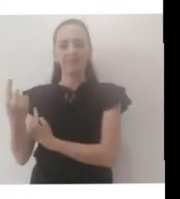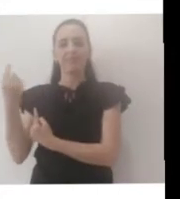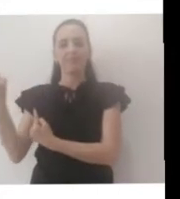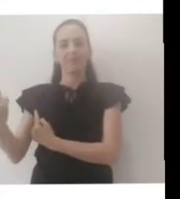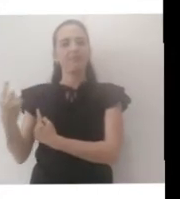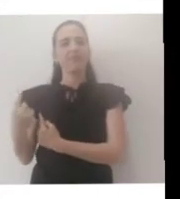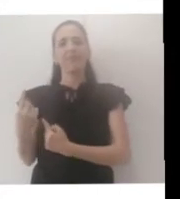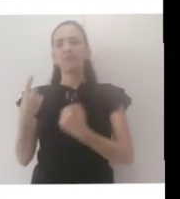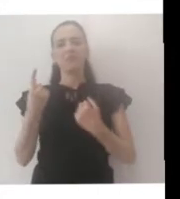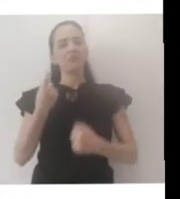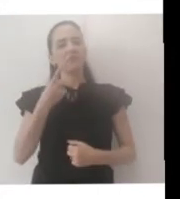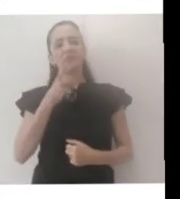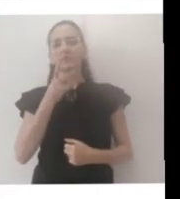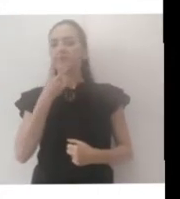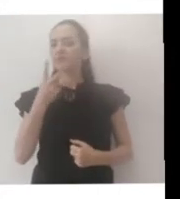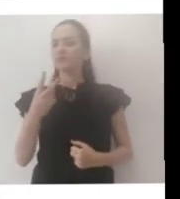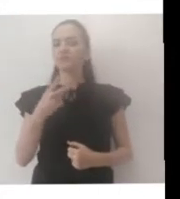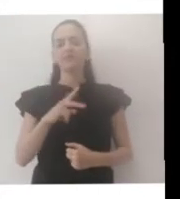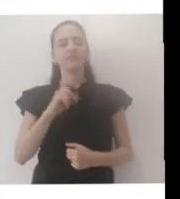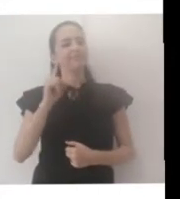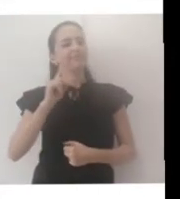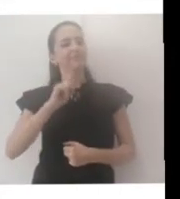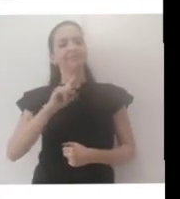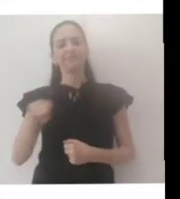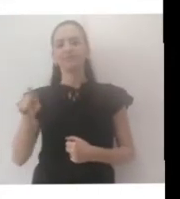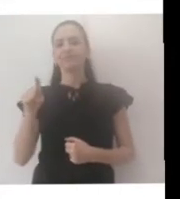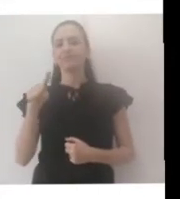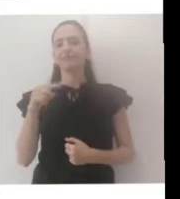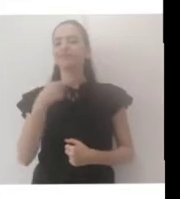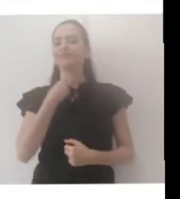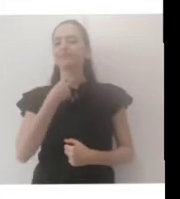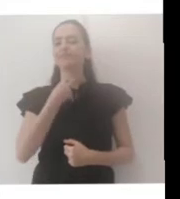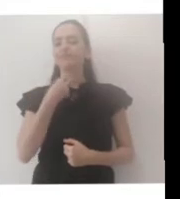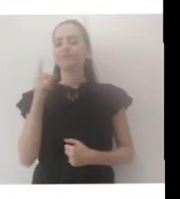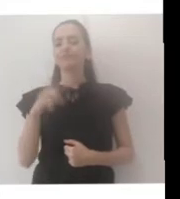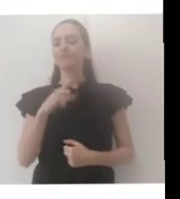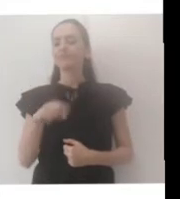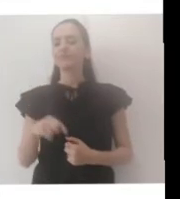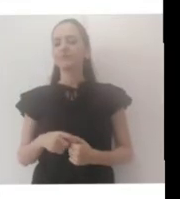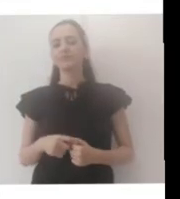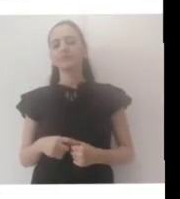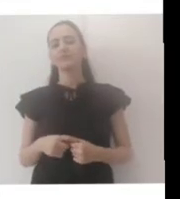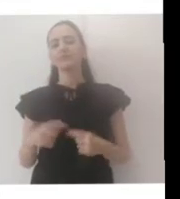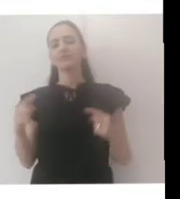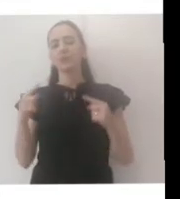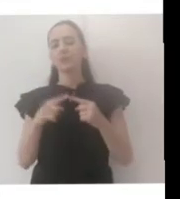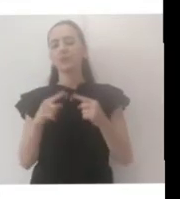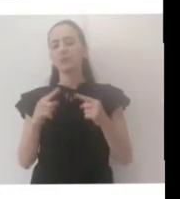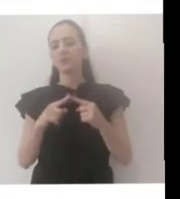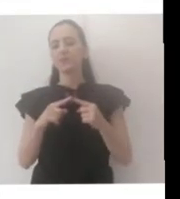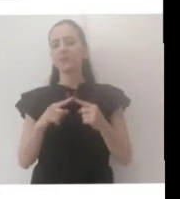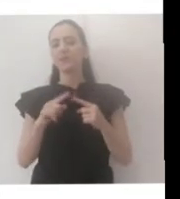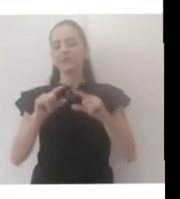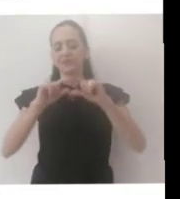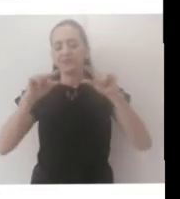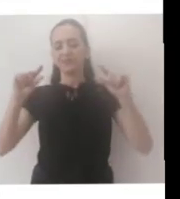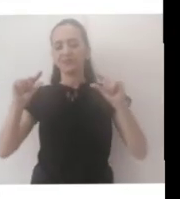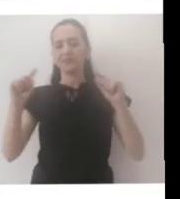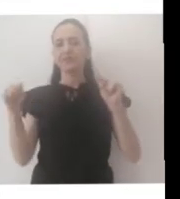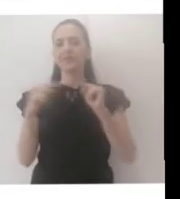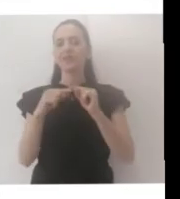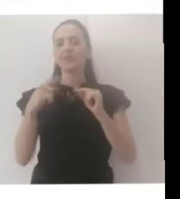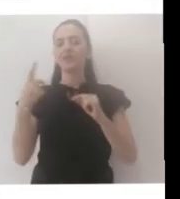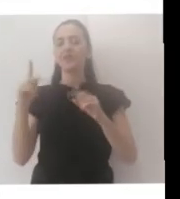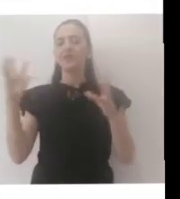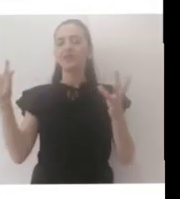você tem um e eu tenho um, você tem um e eu tenho um, você tem um e eu tenho um. Aí tá dizendo que não é para fazer. Isso daí é um trecho retirado